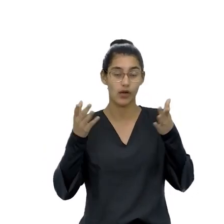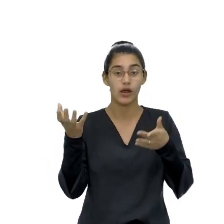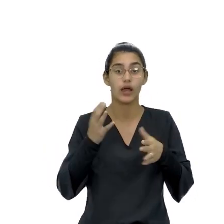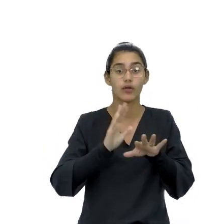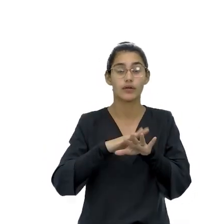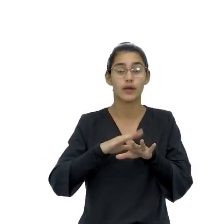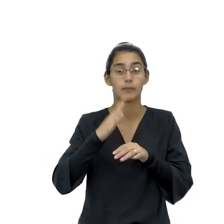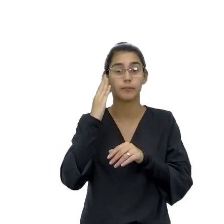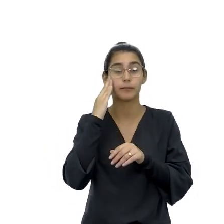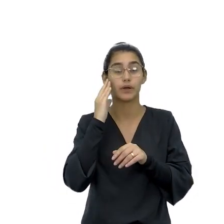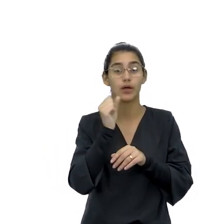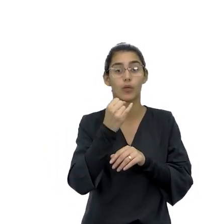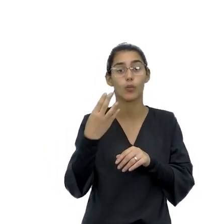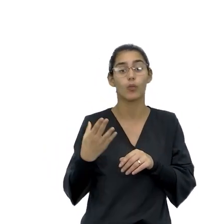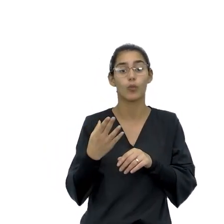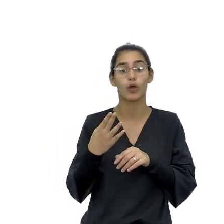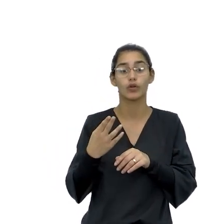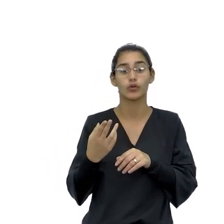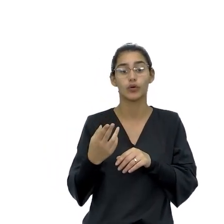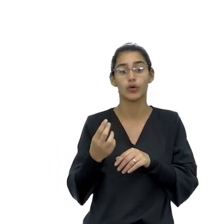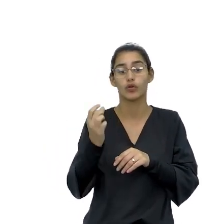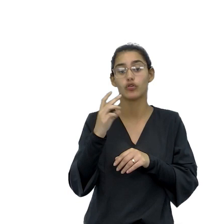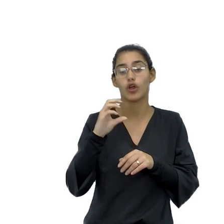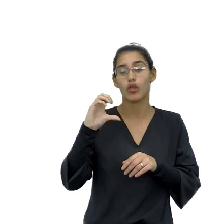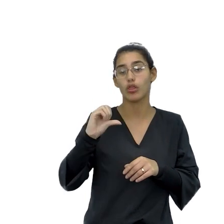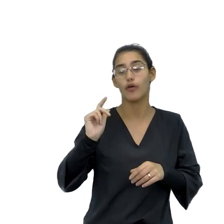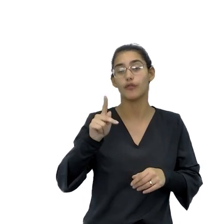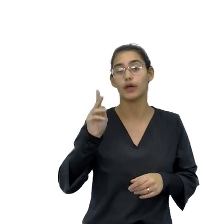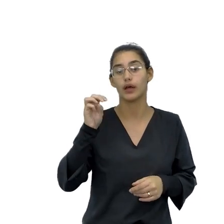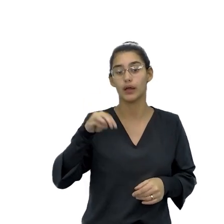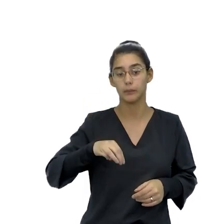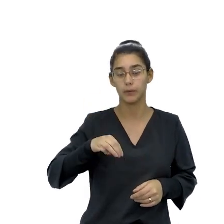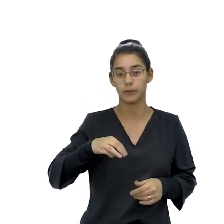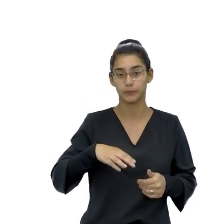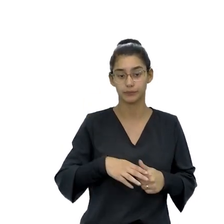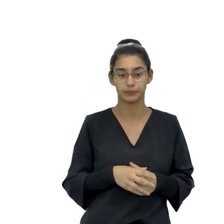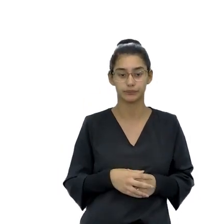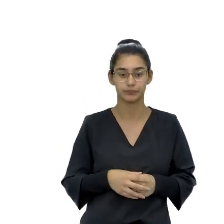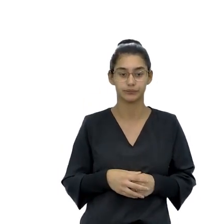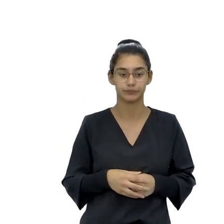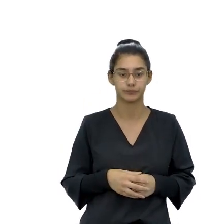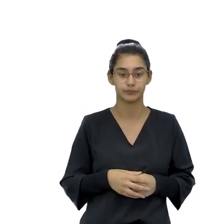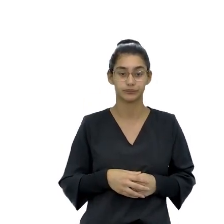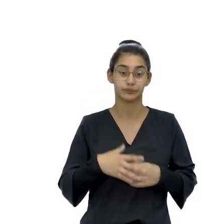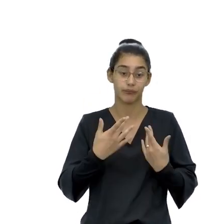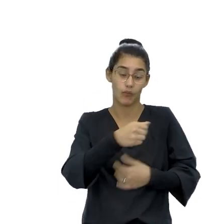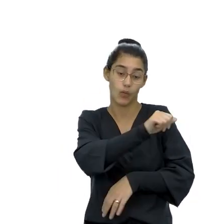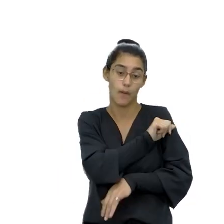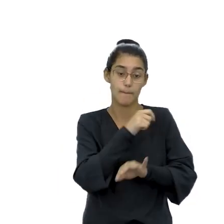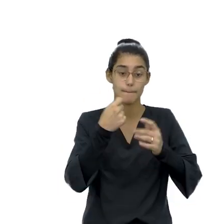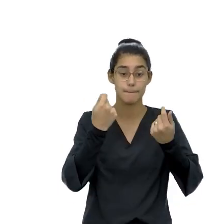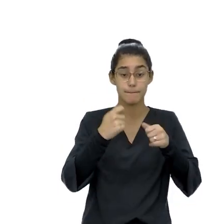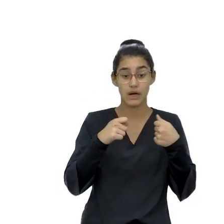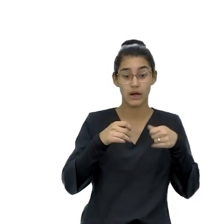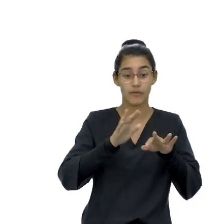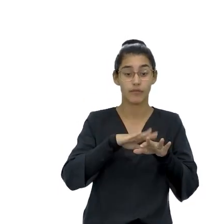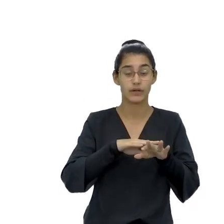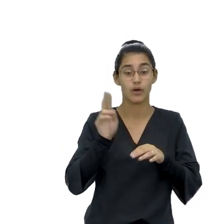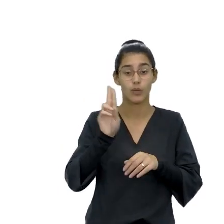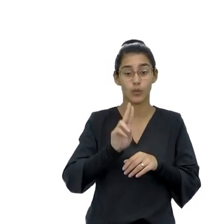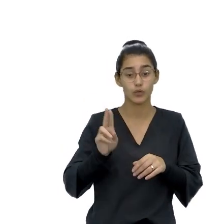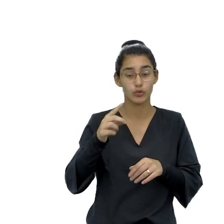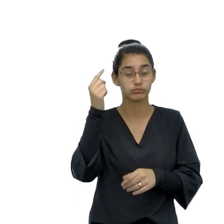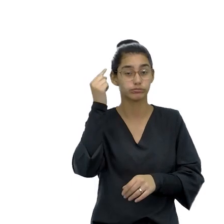quero saber o quanto ele gastou para apenas 9 quilômetros. E aí, o aluno precisa, então, fazer uso